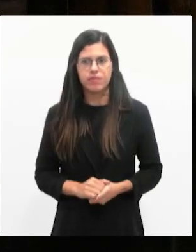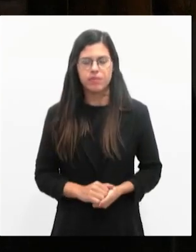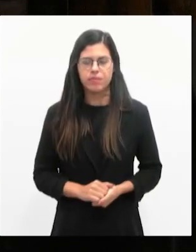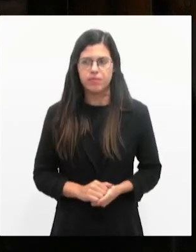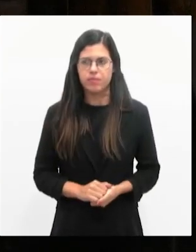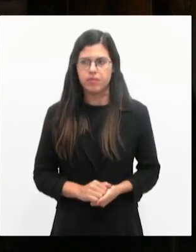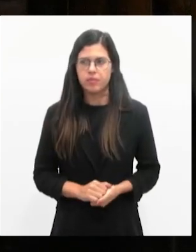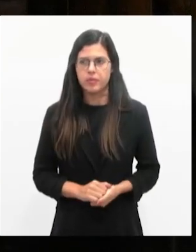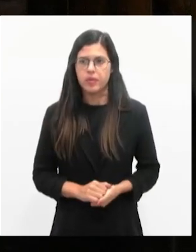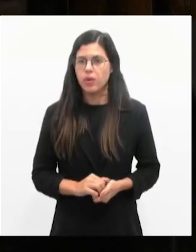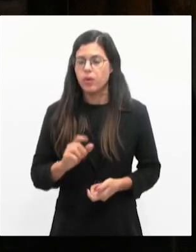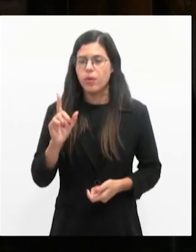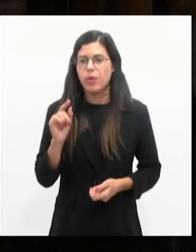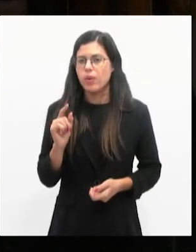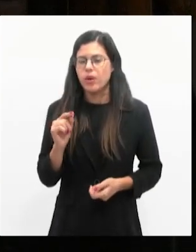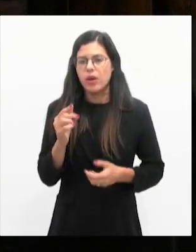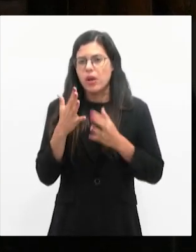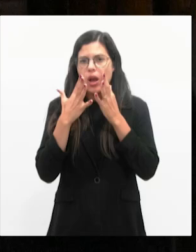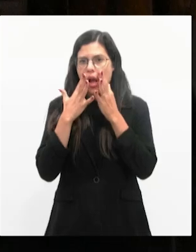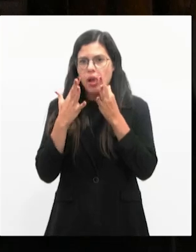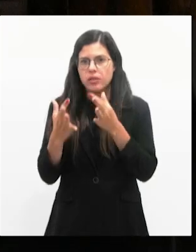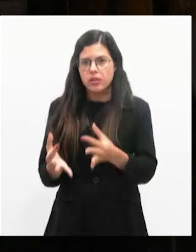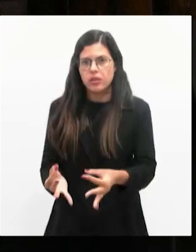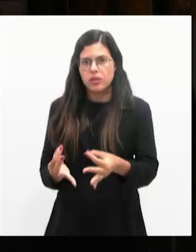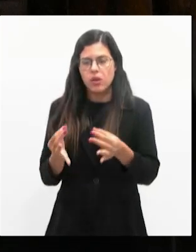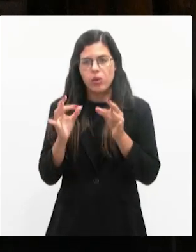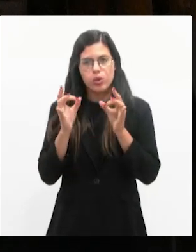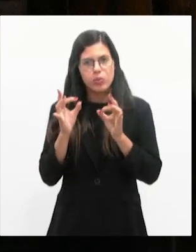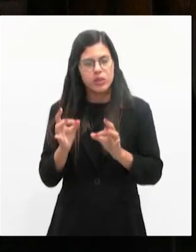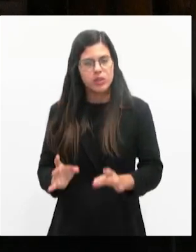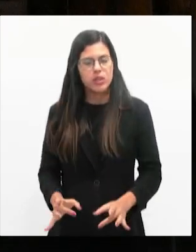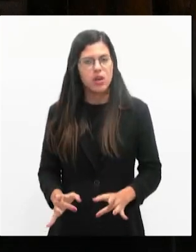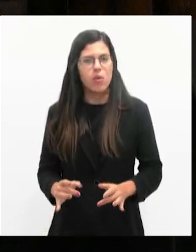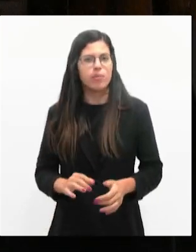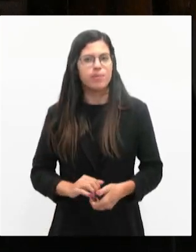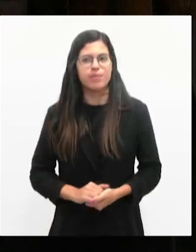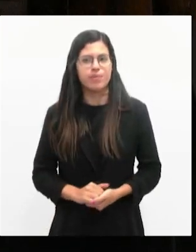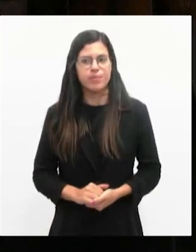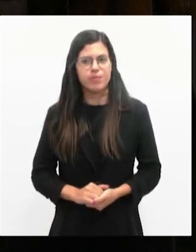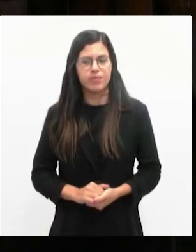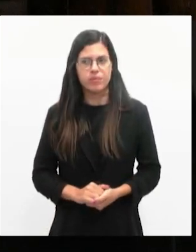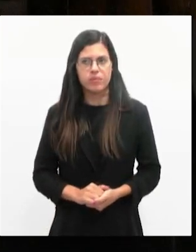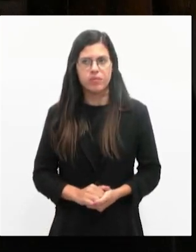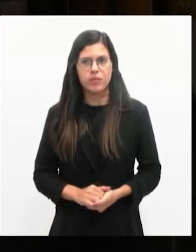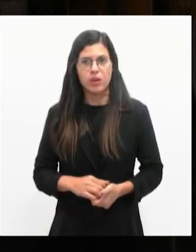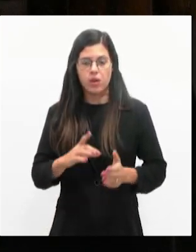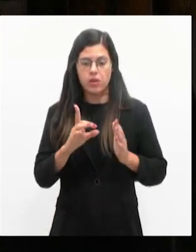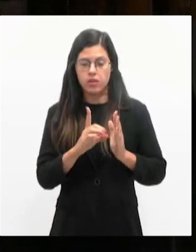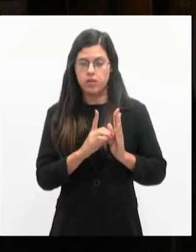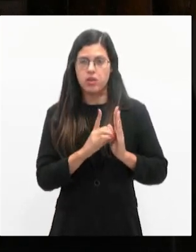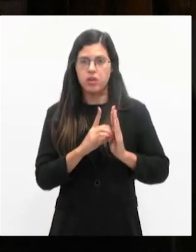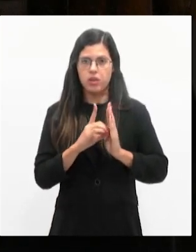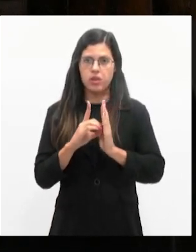E o que é dar uma atenção especial ao órgão? Seria botar o DETRAN